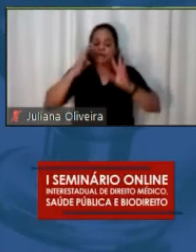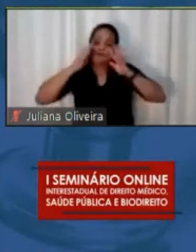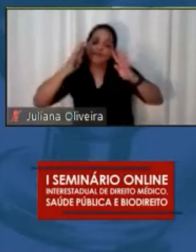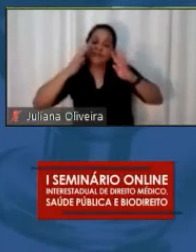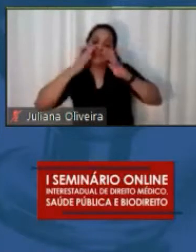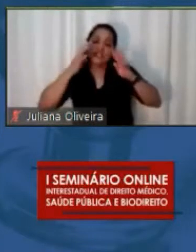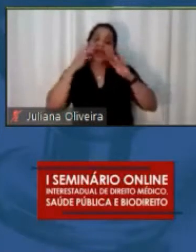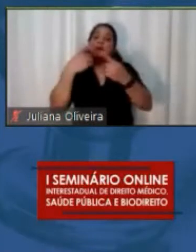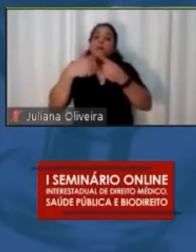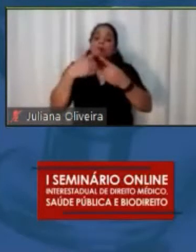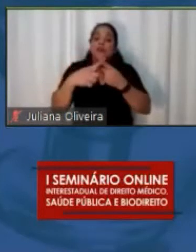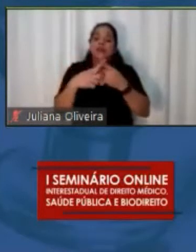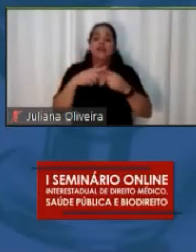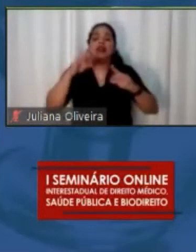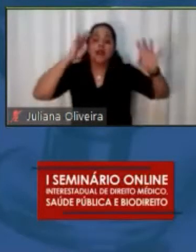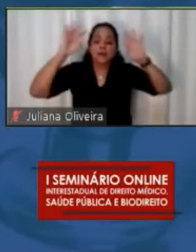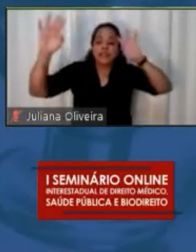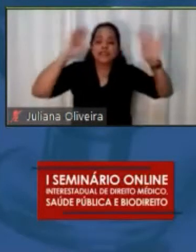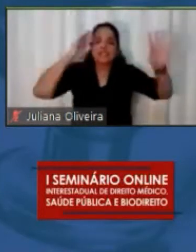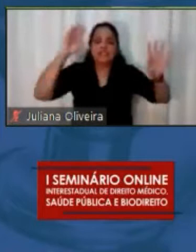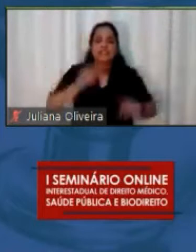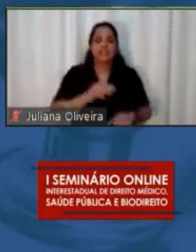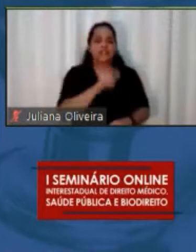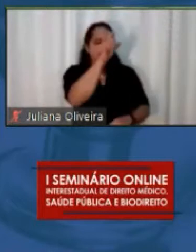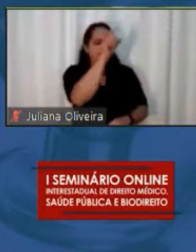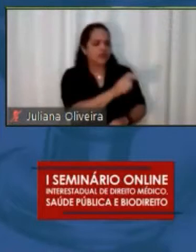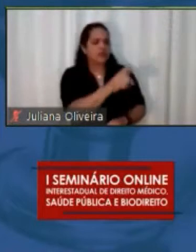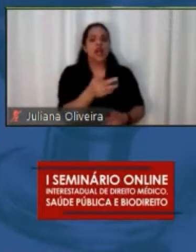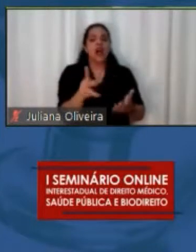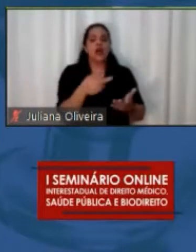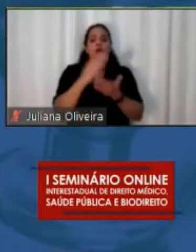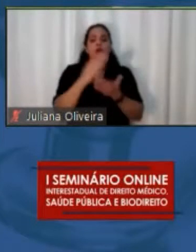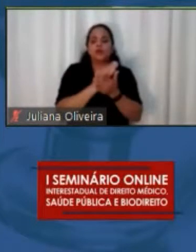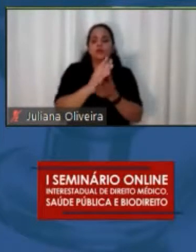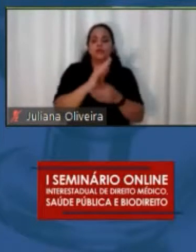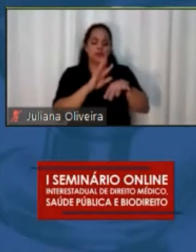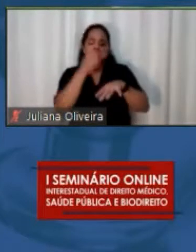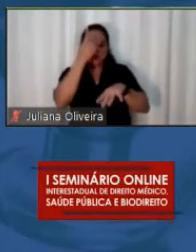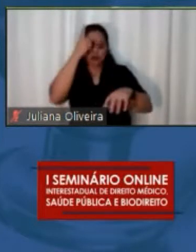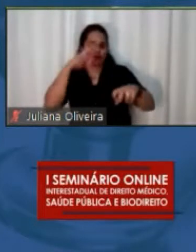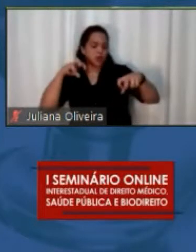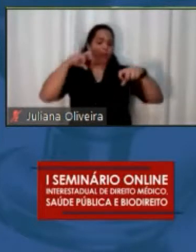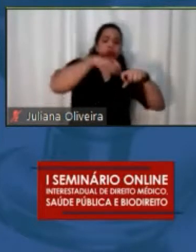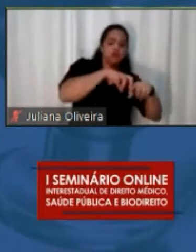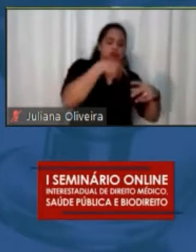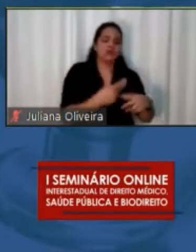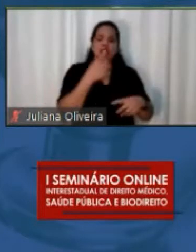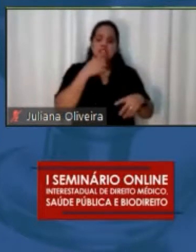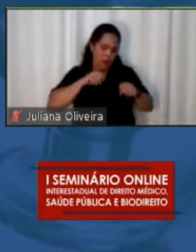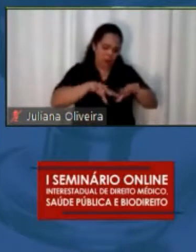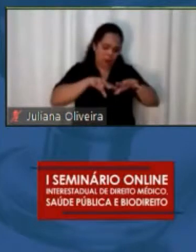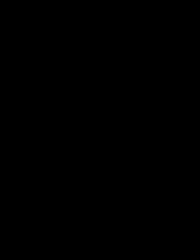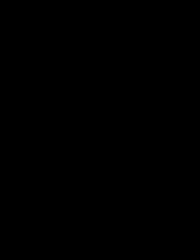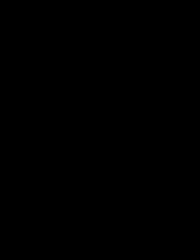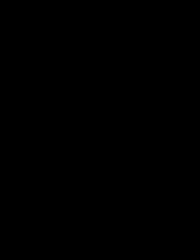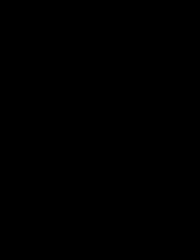este conceito para os pacientes traumatizados. Para os pacientes traumatizados, não existe motivo pelo qual ele não